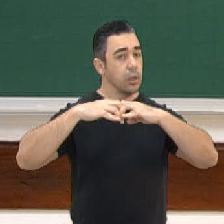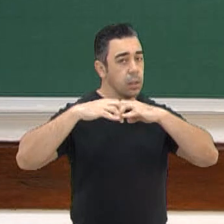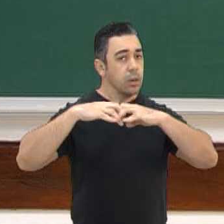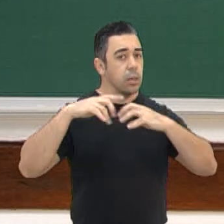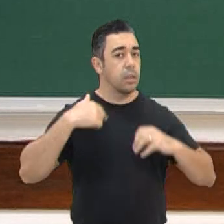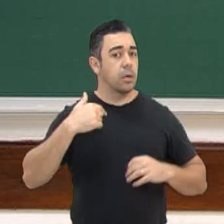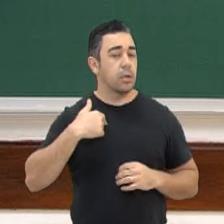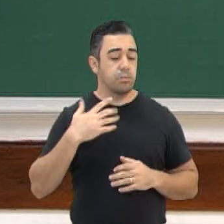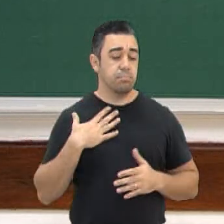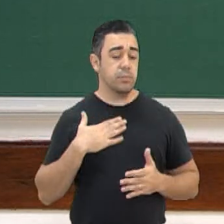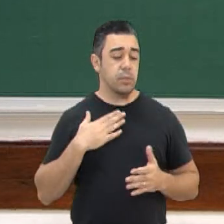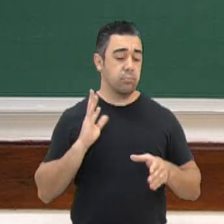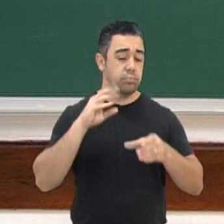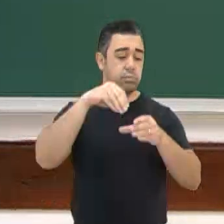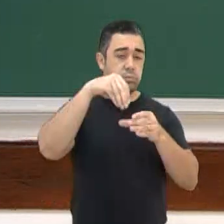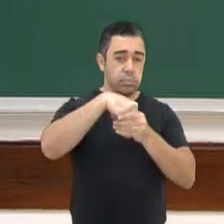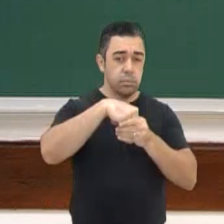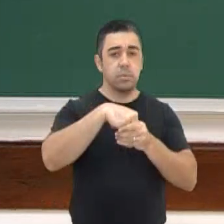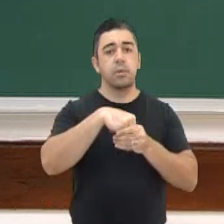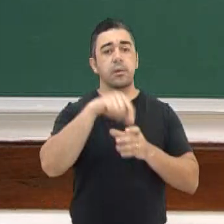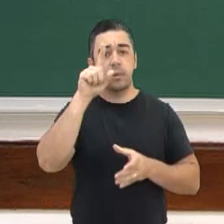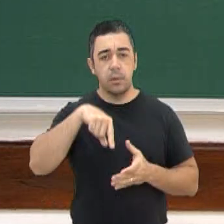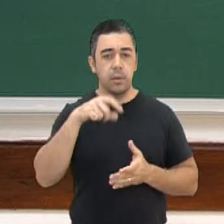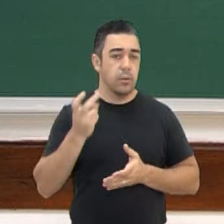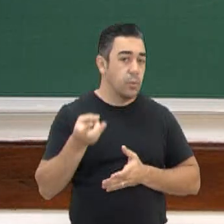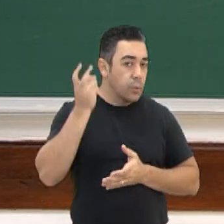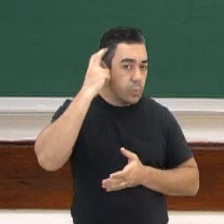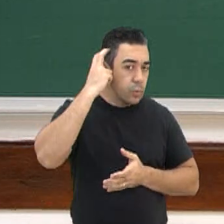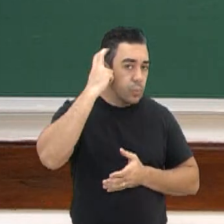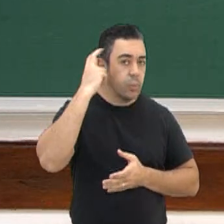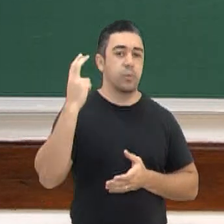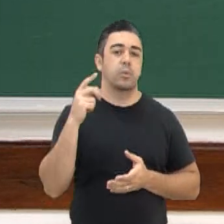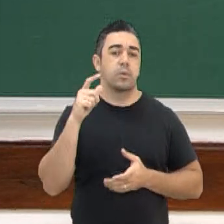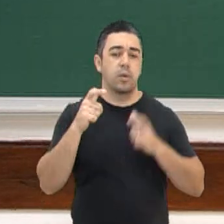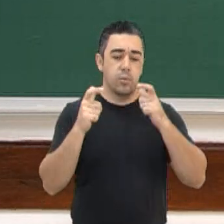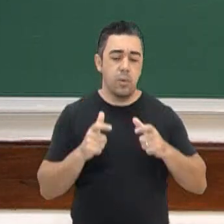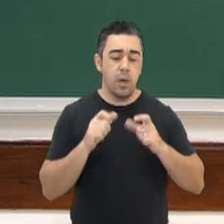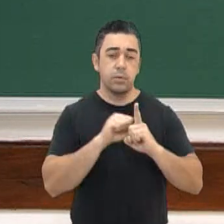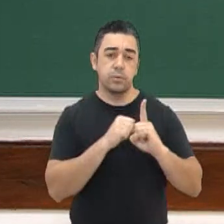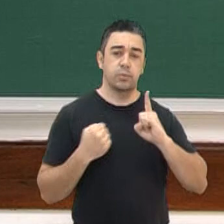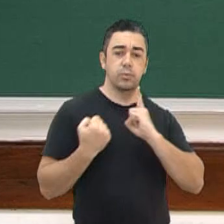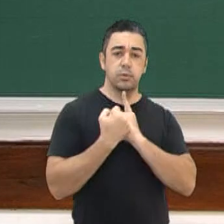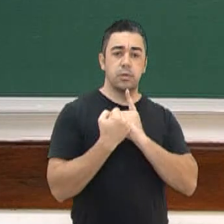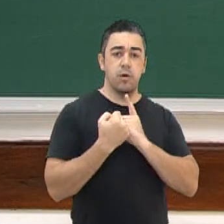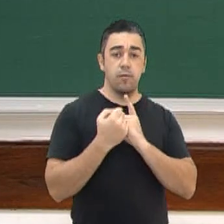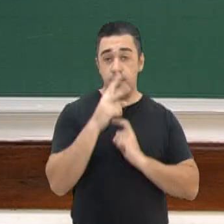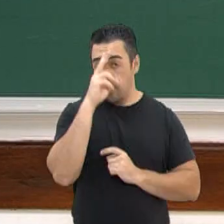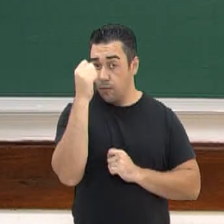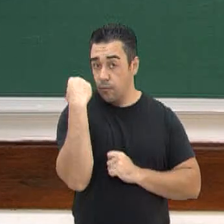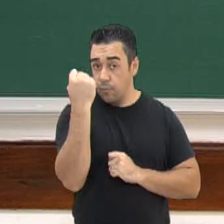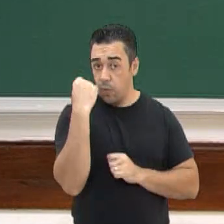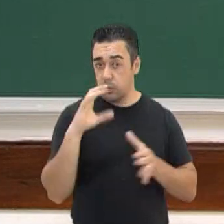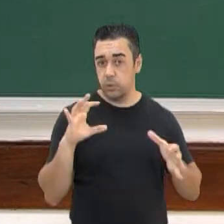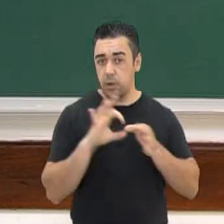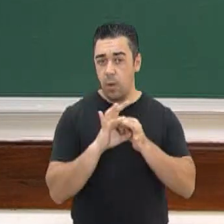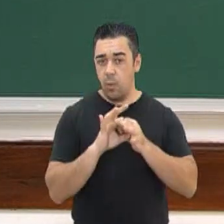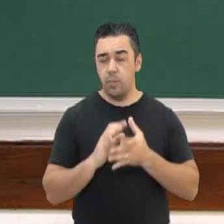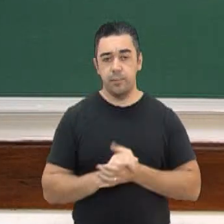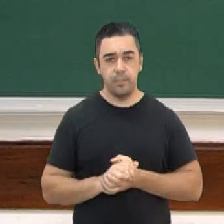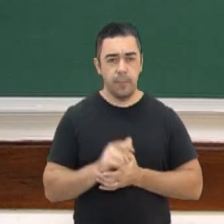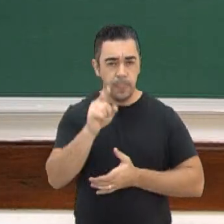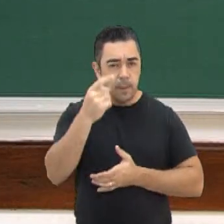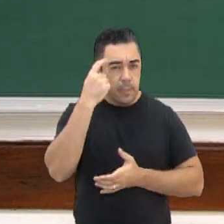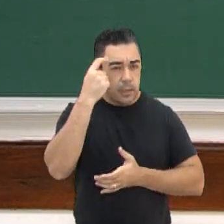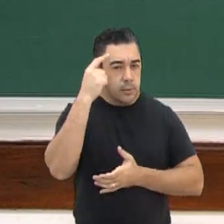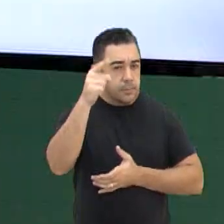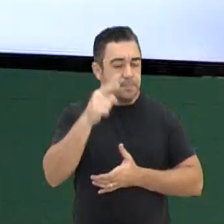a sua particularidade e que aquilo tenha um aspecto cultural e social muito fortemente atrelado. Pense